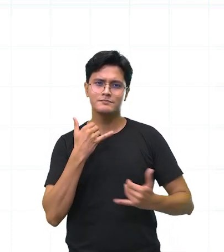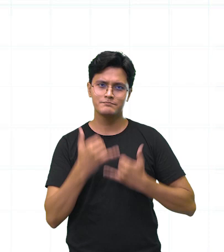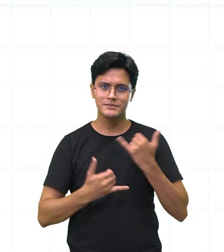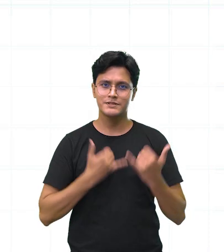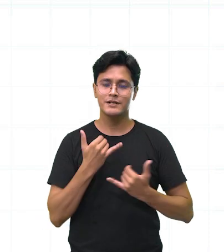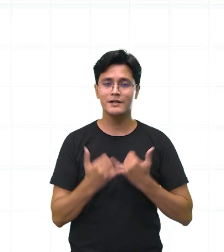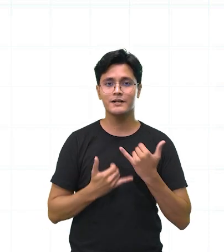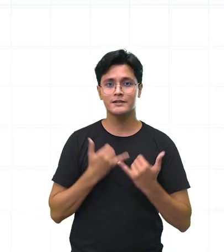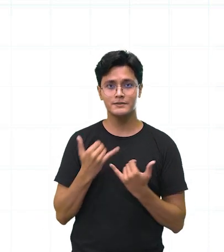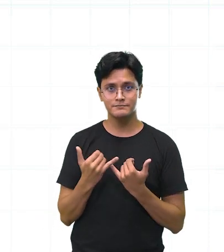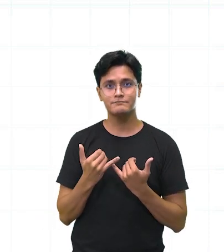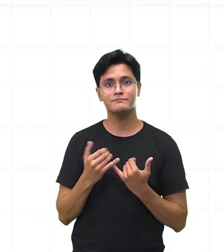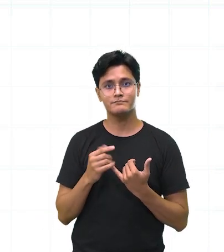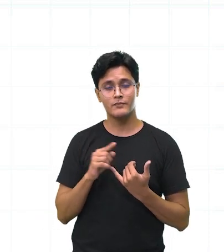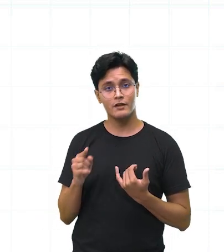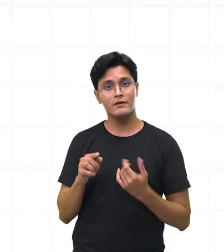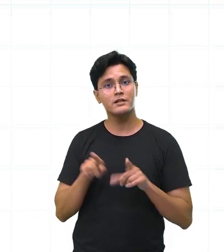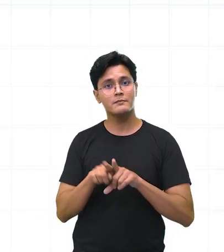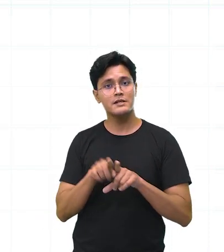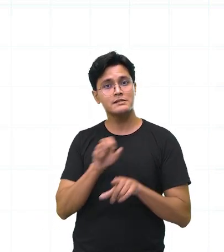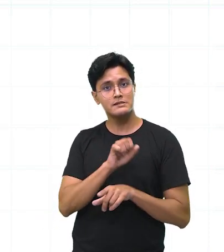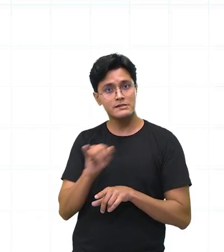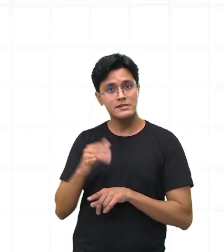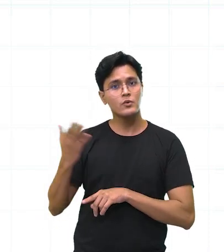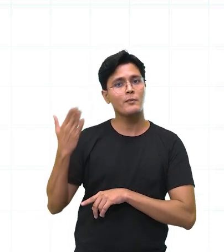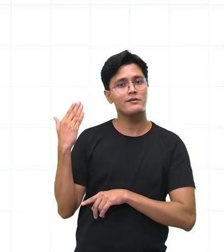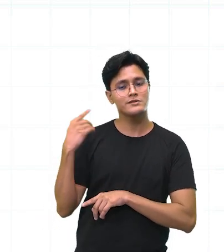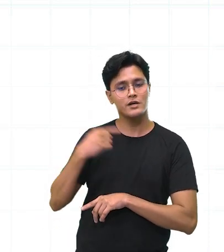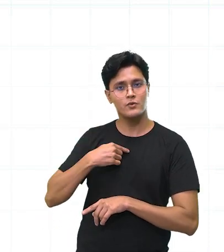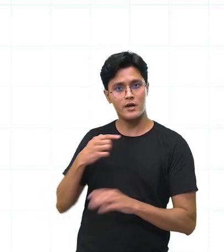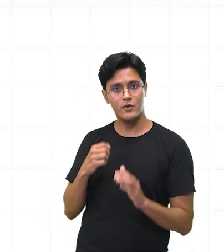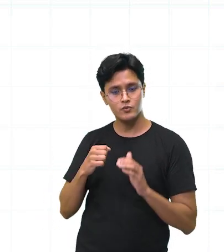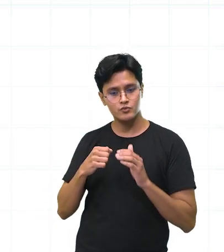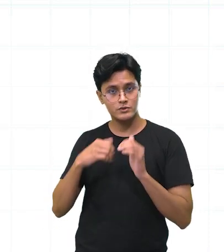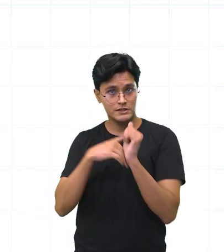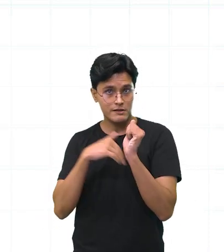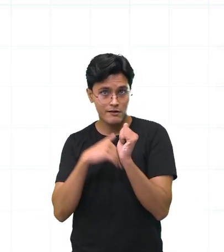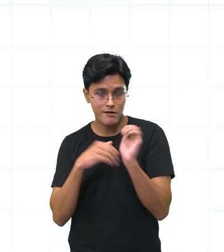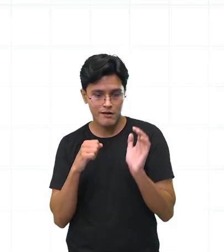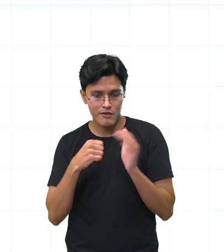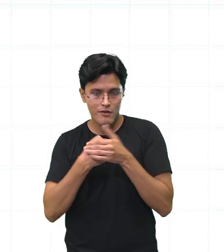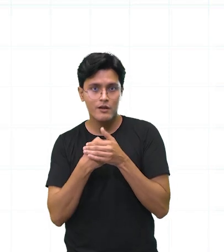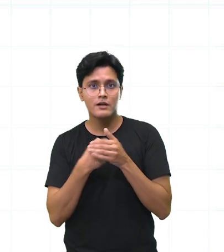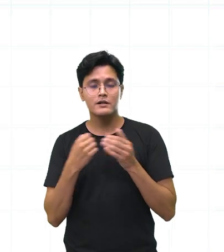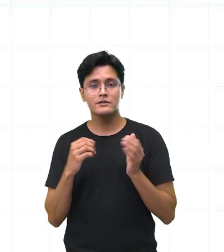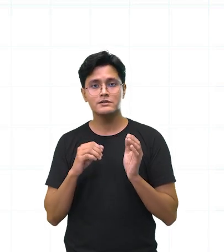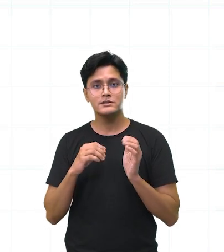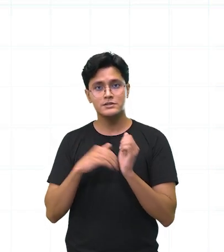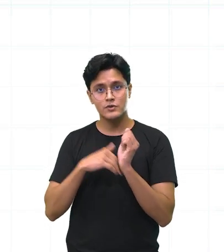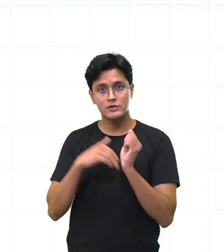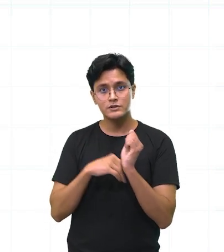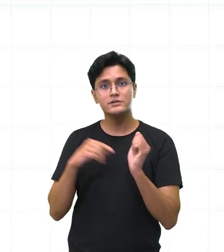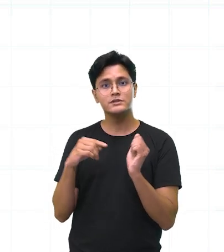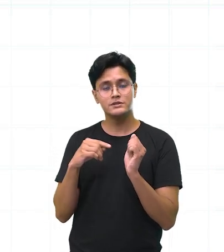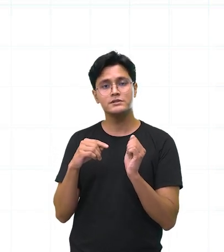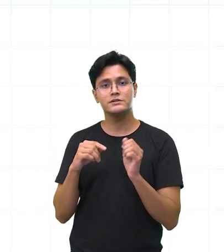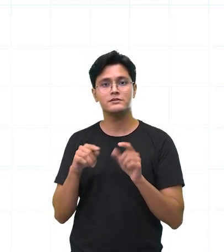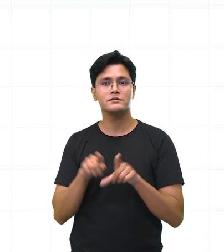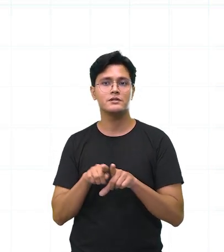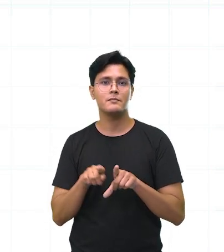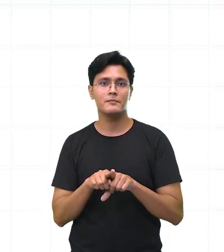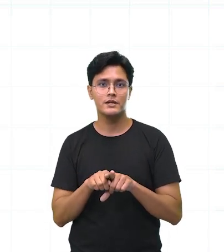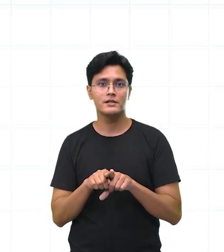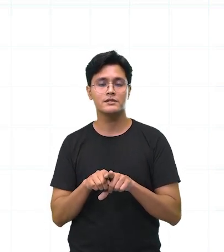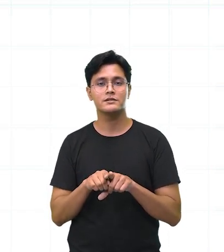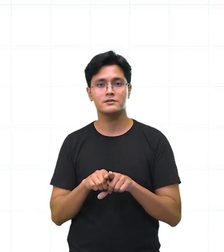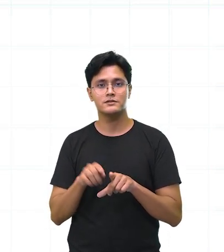enigma, ou seja, um enigma, ele não sabe quem, né? Então a visão dele, quem serei visão, quem sou eu, ao